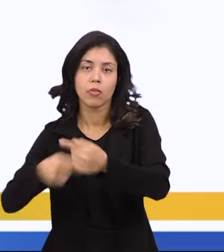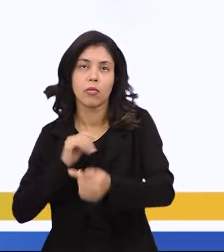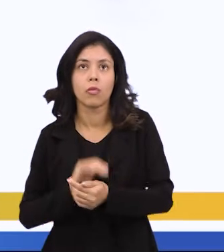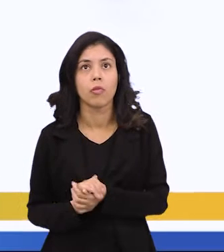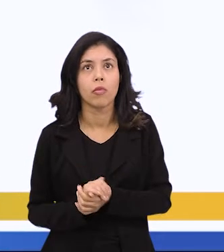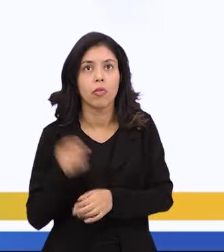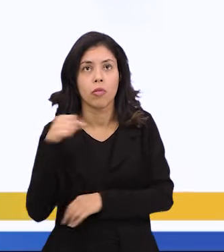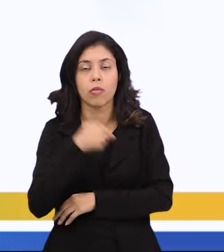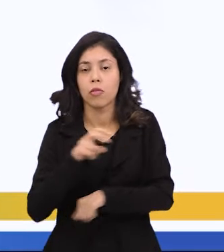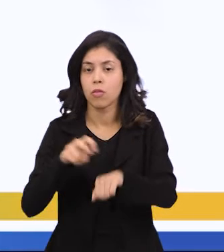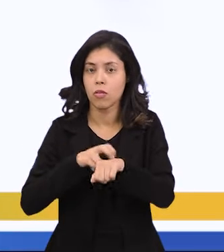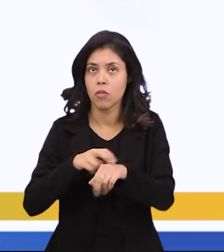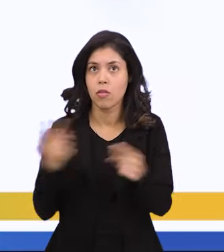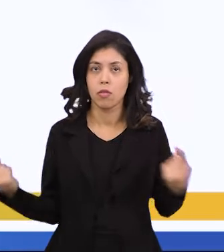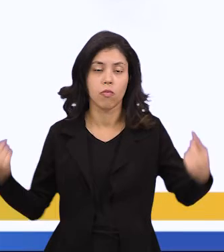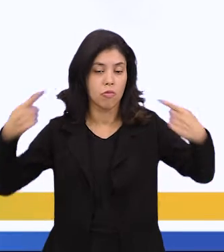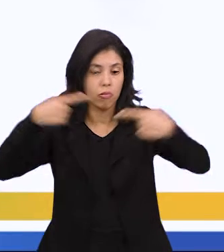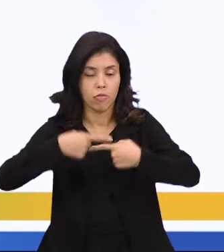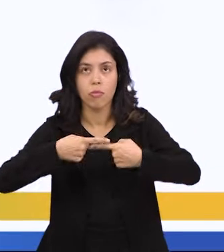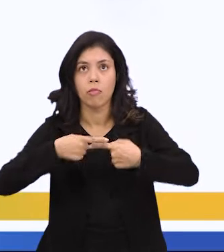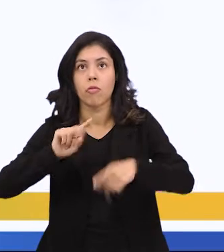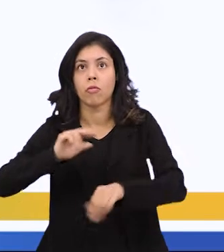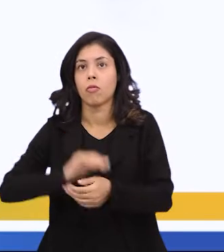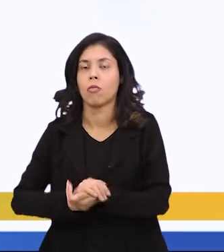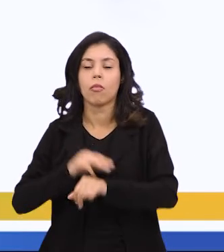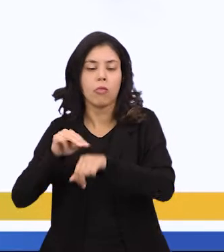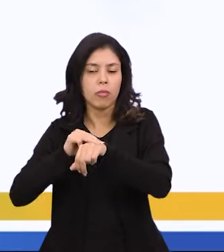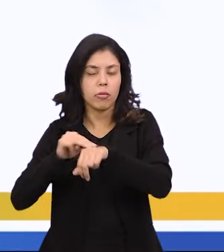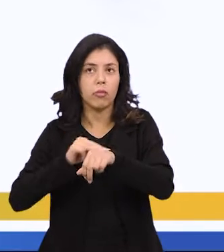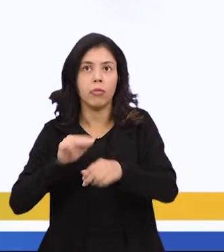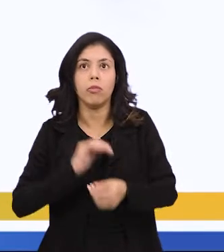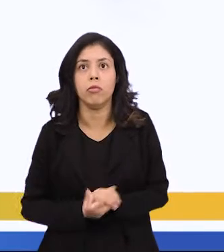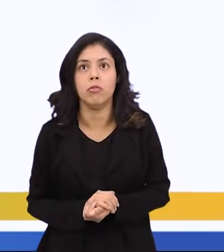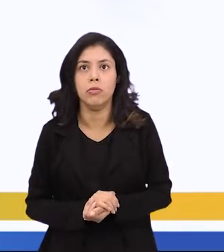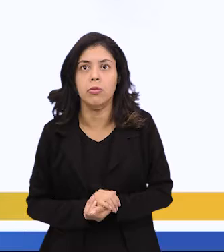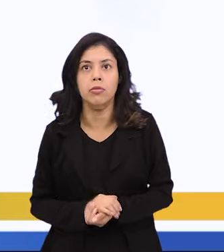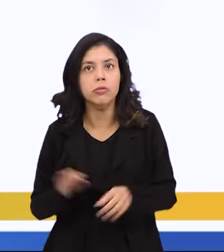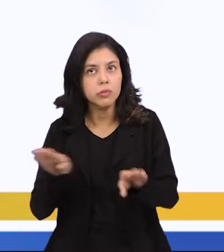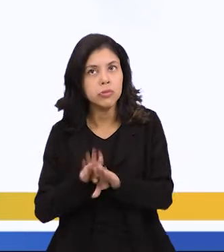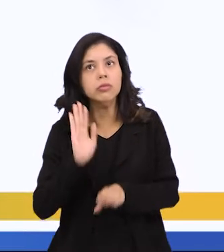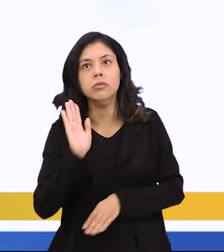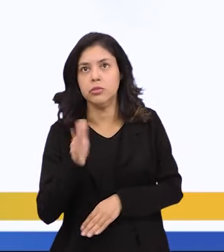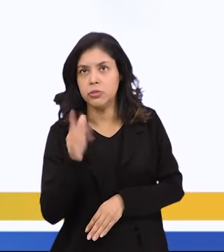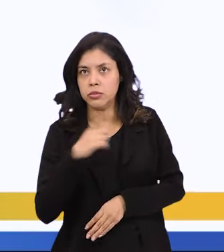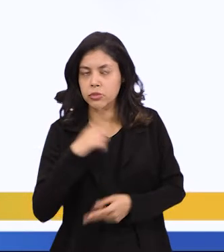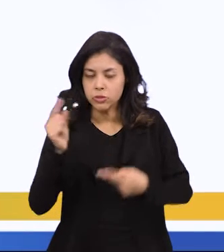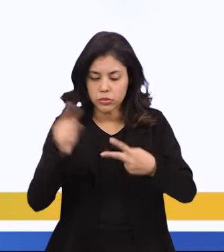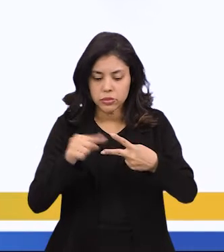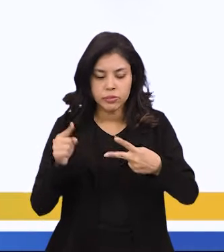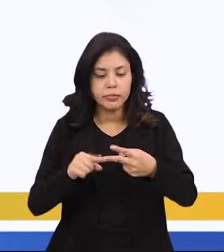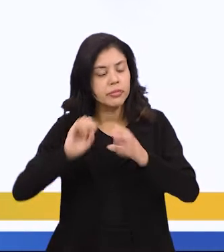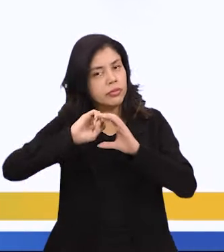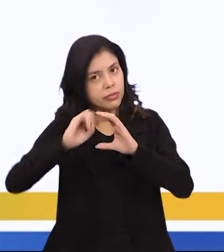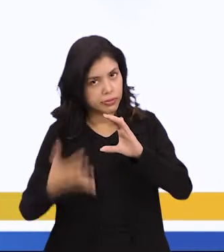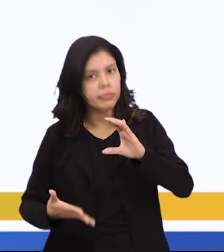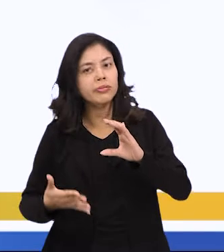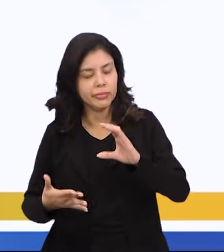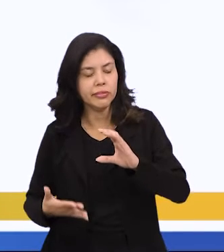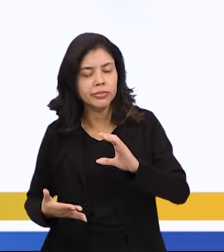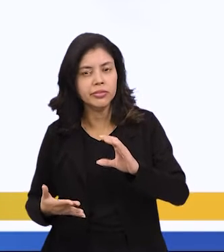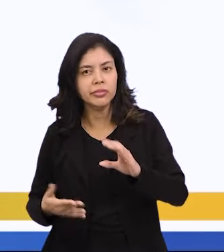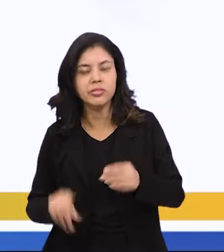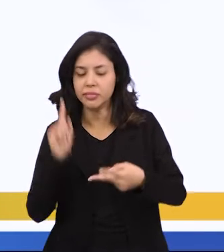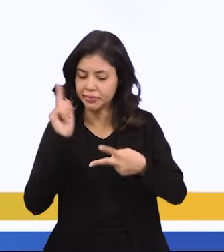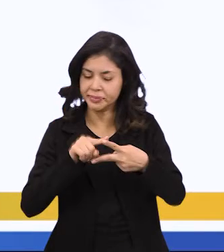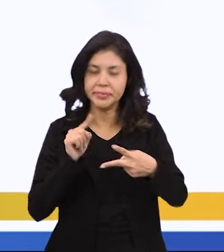um besouro verde que cruzou com um besouro marrom. E esse besouro marrom, ele já tem as duas características, eles têm